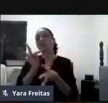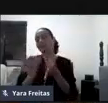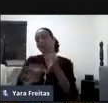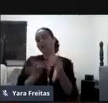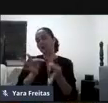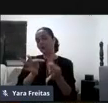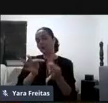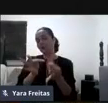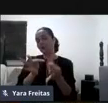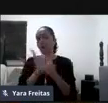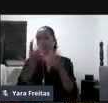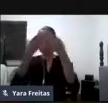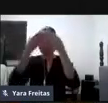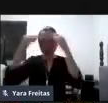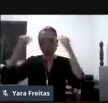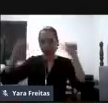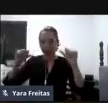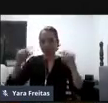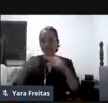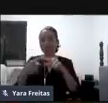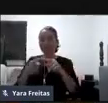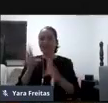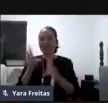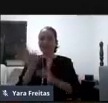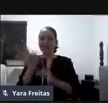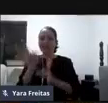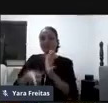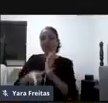Tratar antes também não previne, tá?